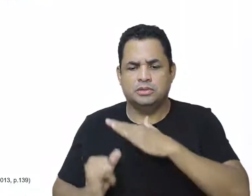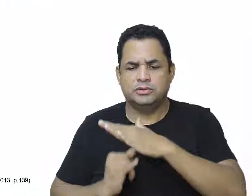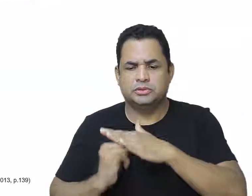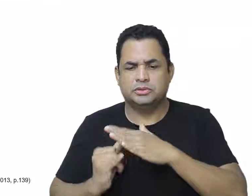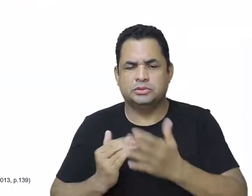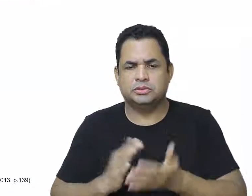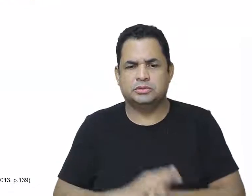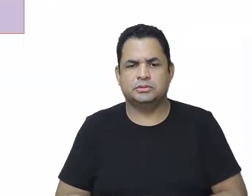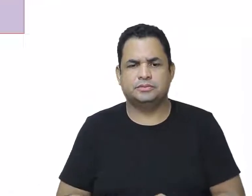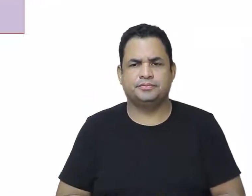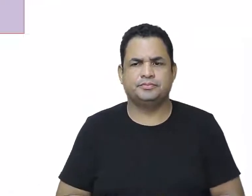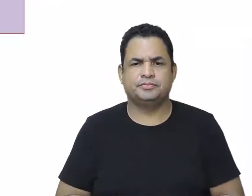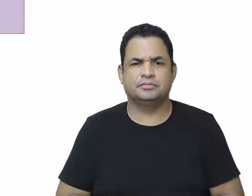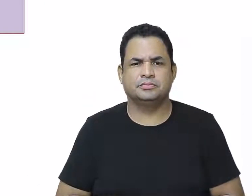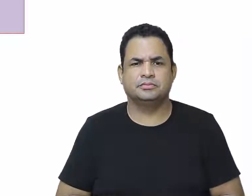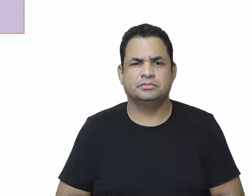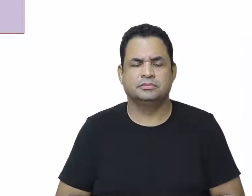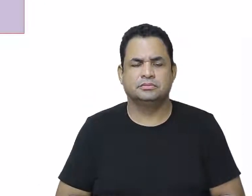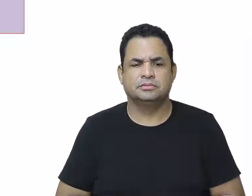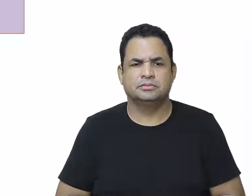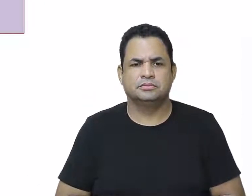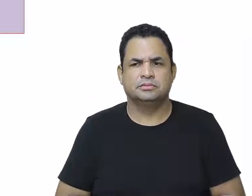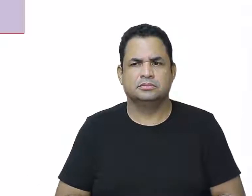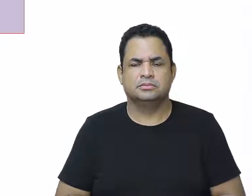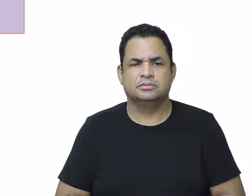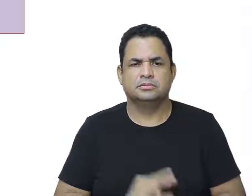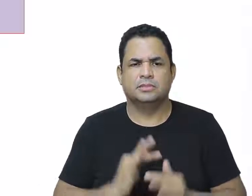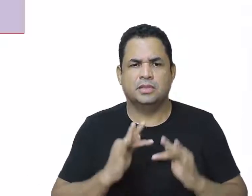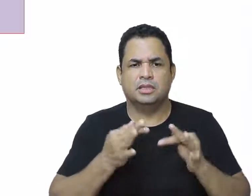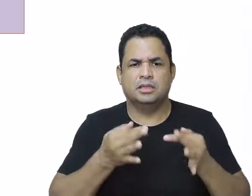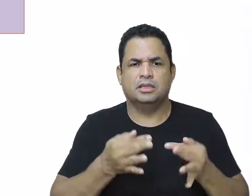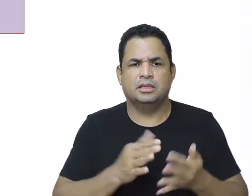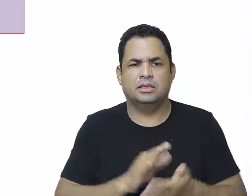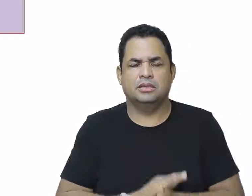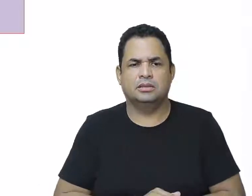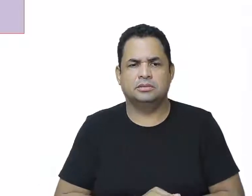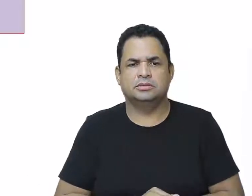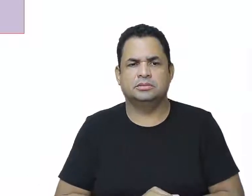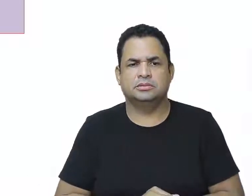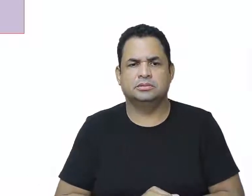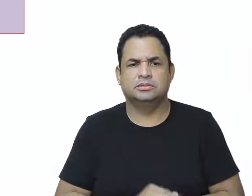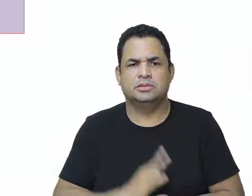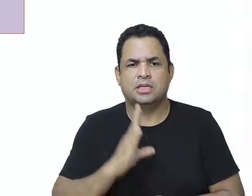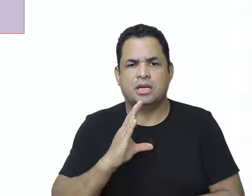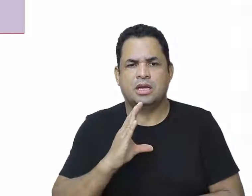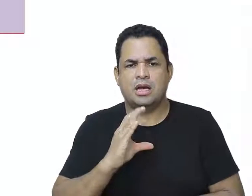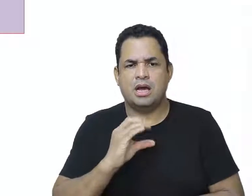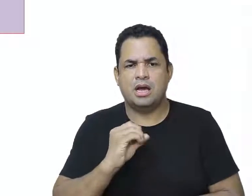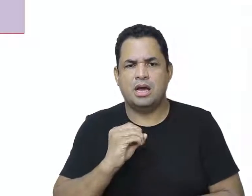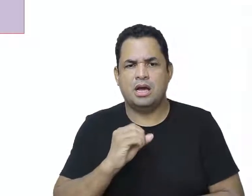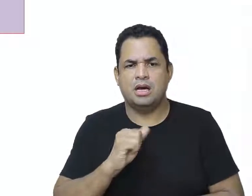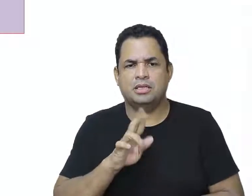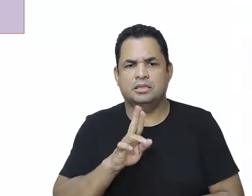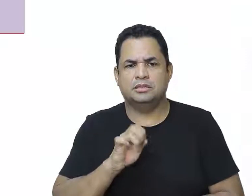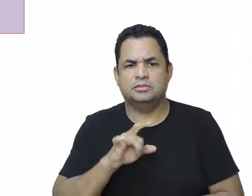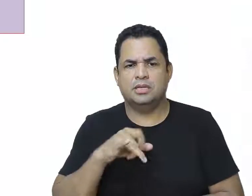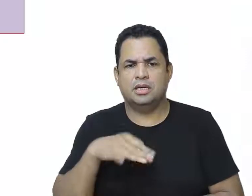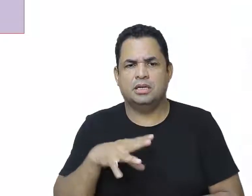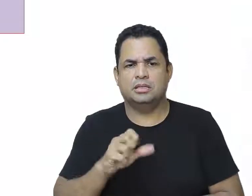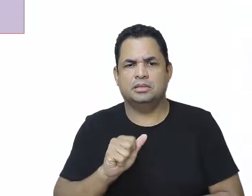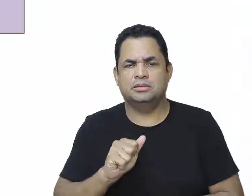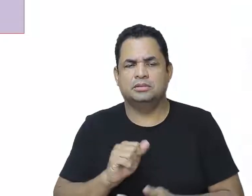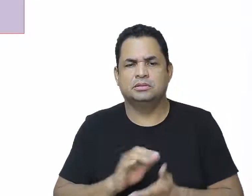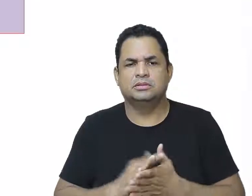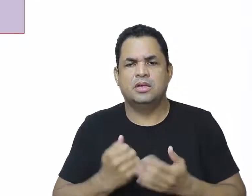passando adiante aqui. O fim dela é a dominação carismática, que o Weber chama, né? Que